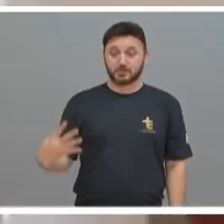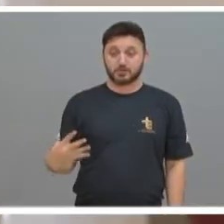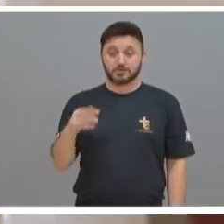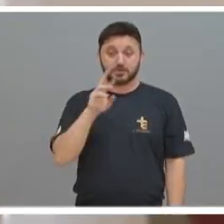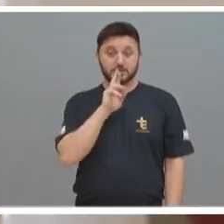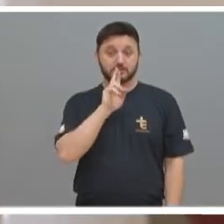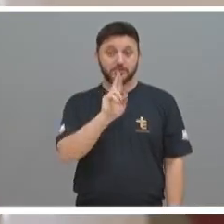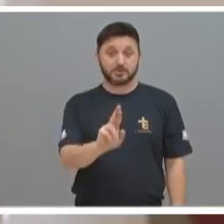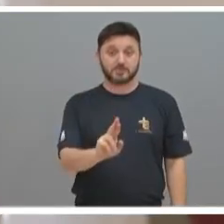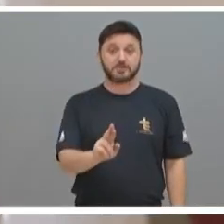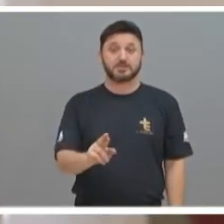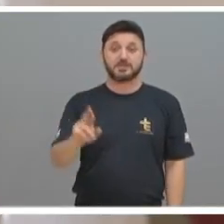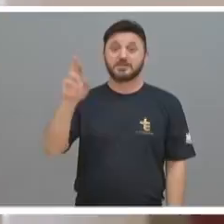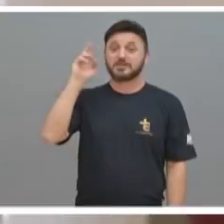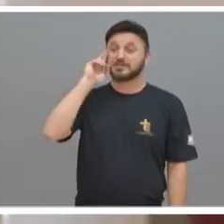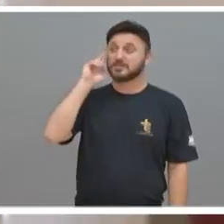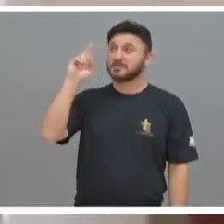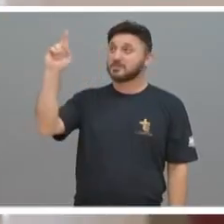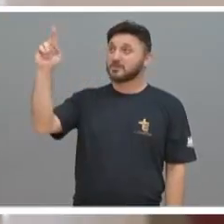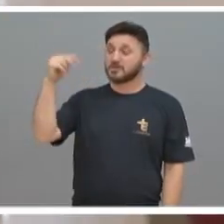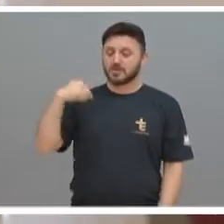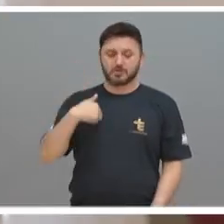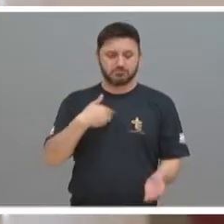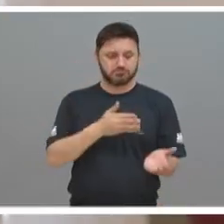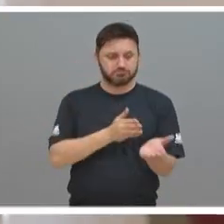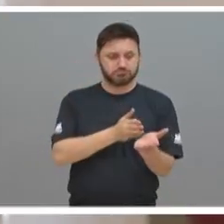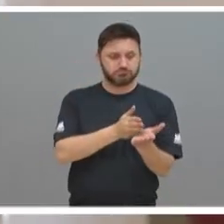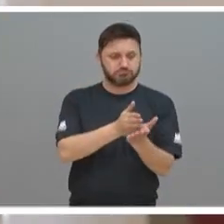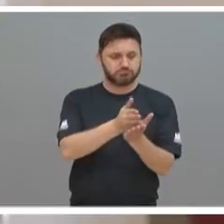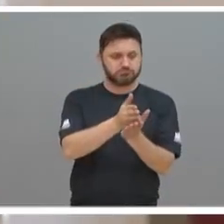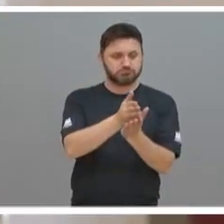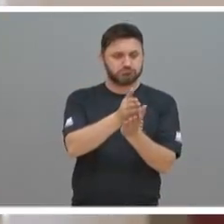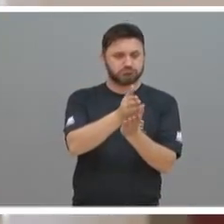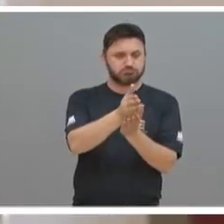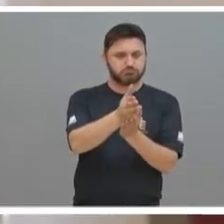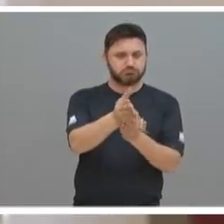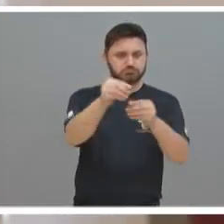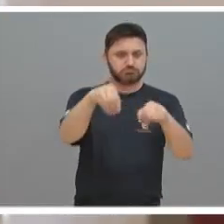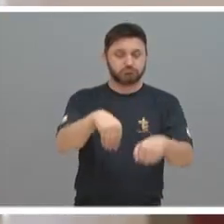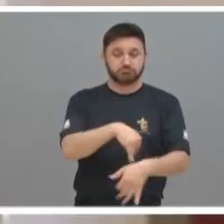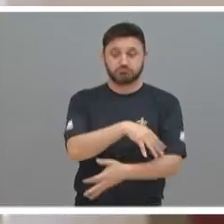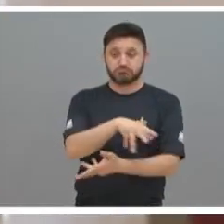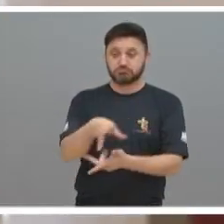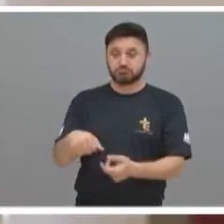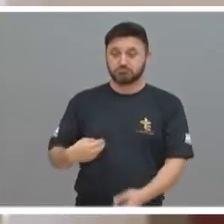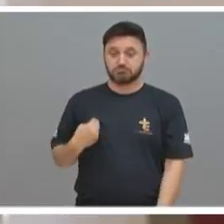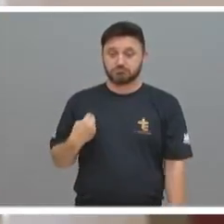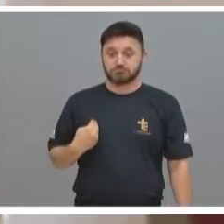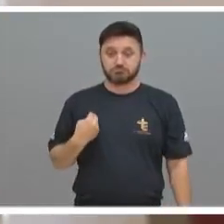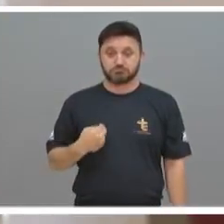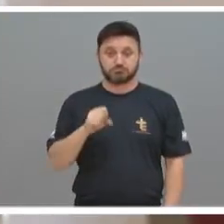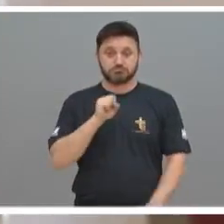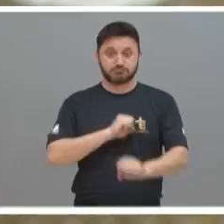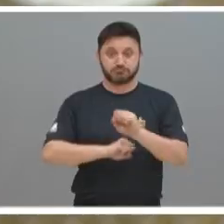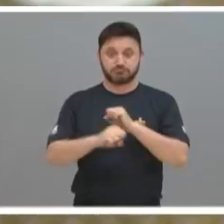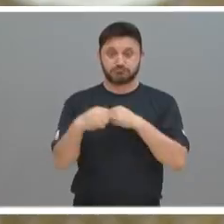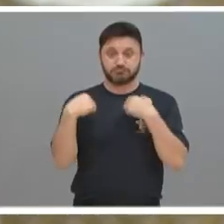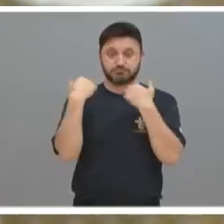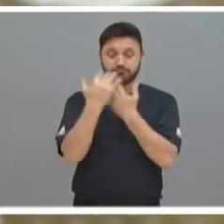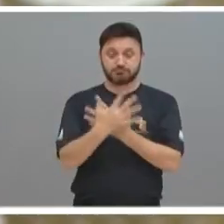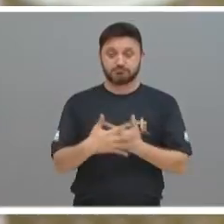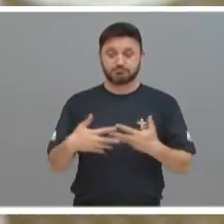é: andarei na presença de Deus, junto a Ele, na terra dos vivos. Salmodiemos.